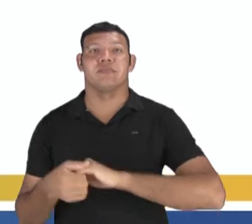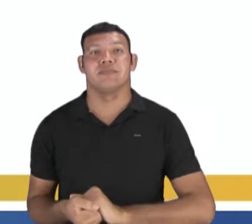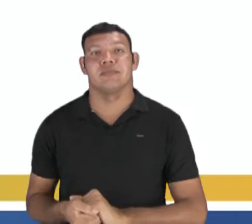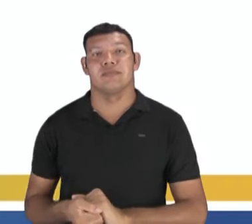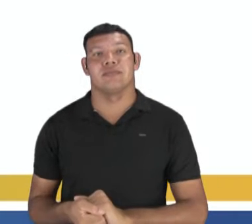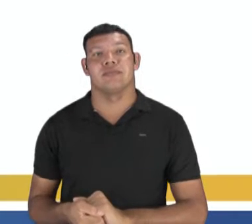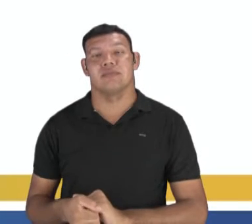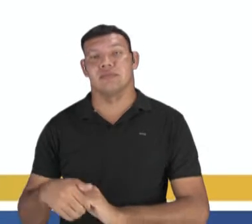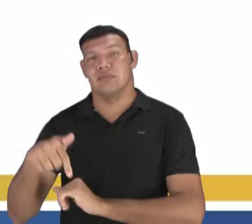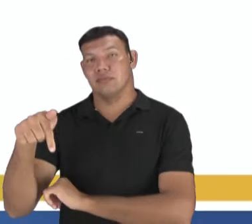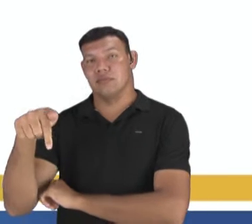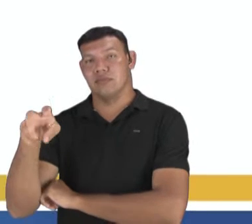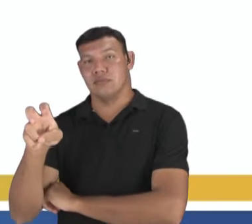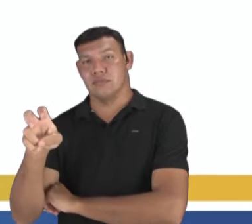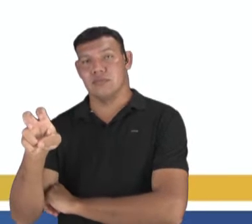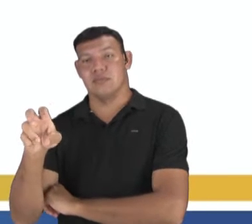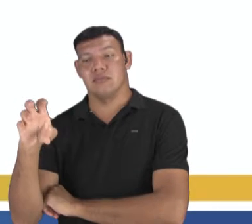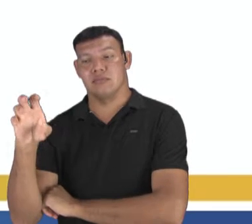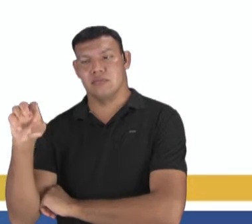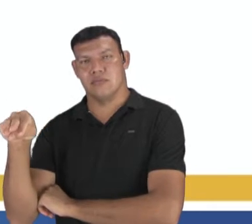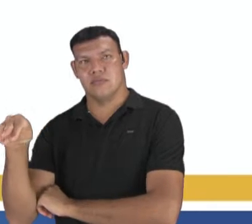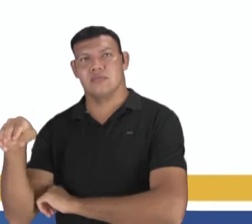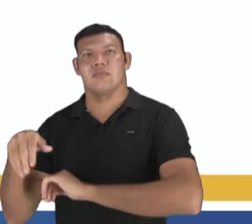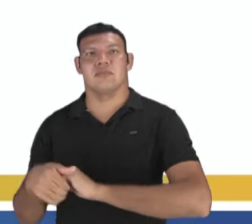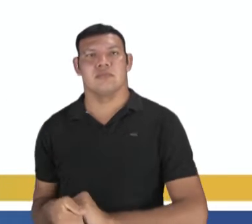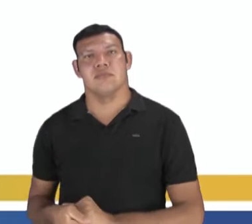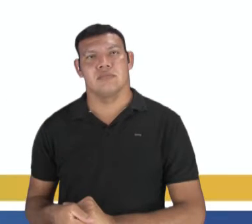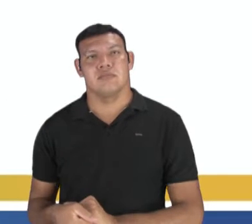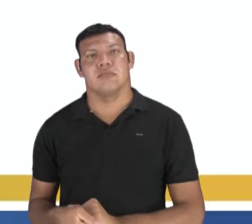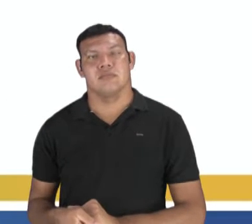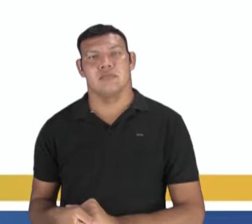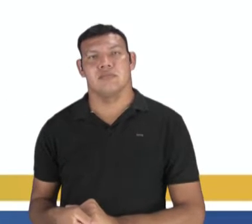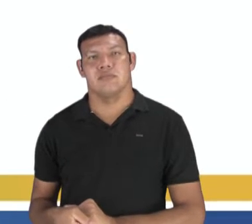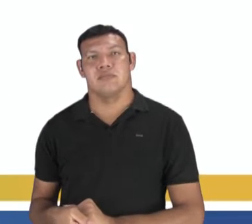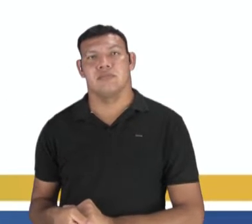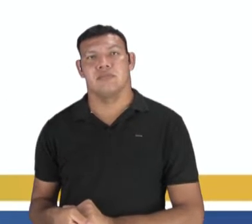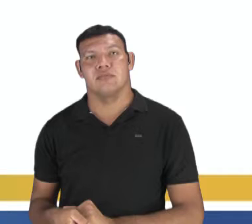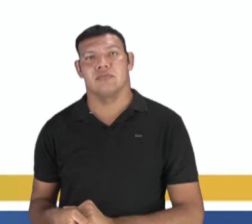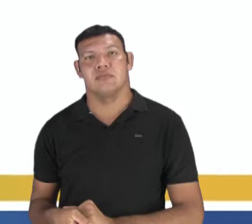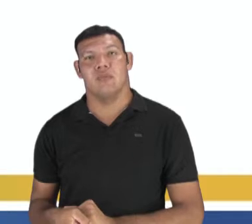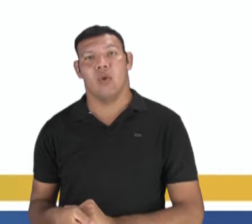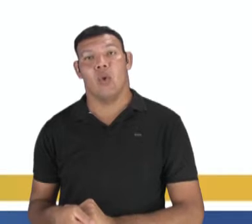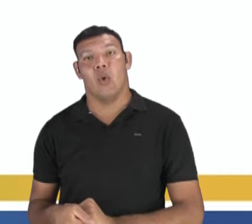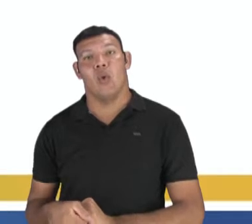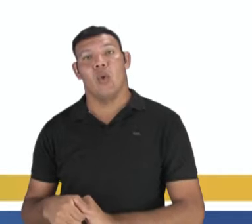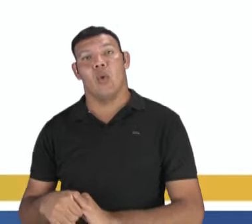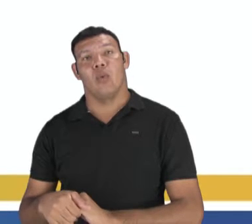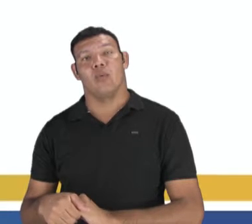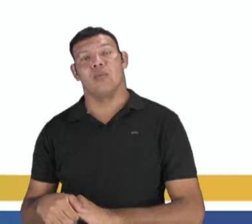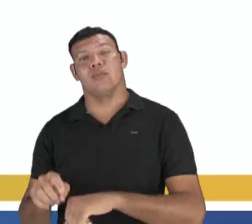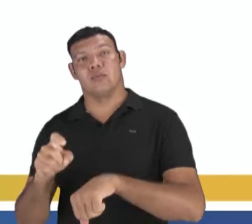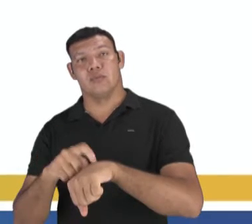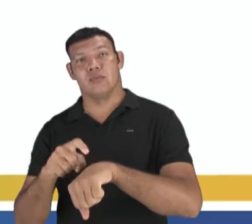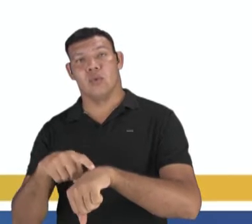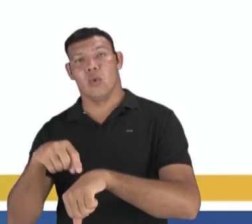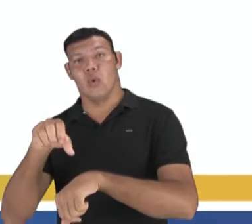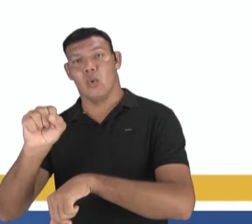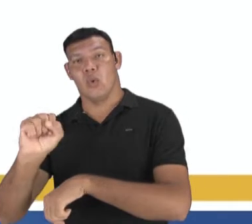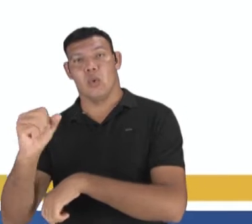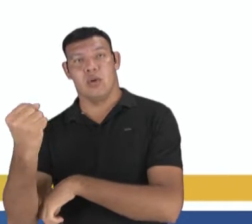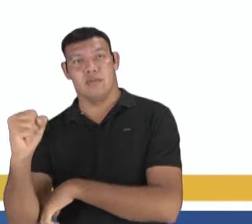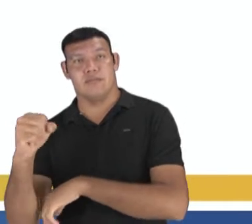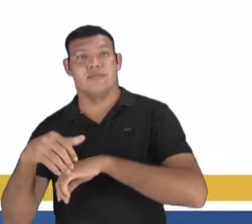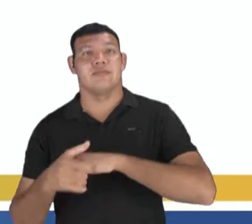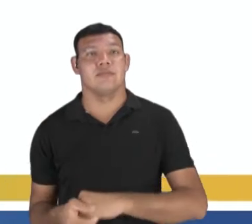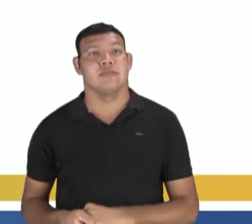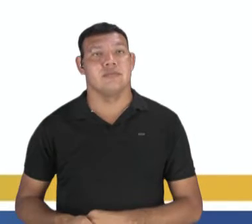aí, em 75 centímetros, ele já está com 8 segundos que foi decorrido. É importante lembrar aqui, né, que a partir